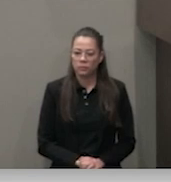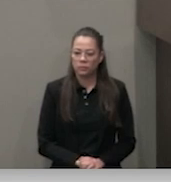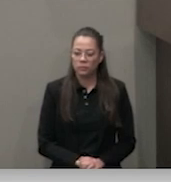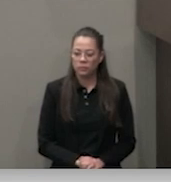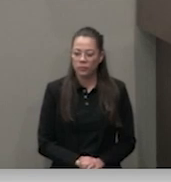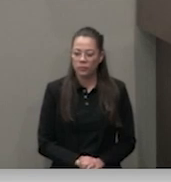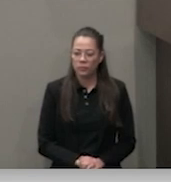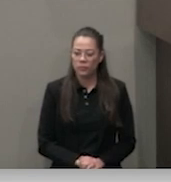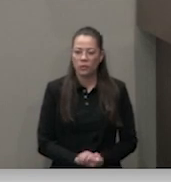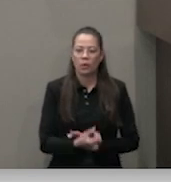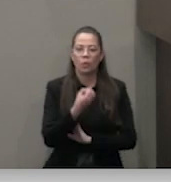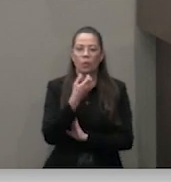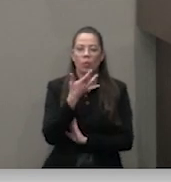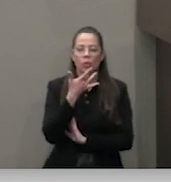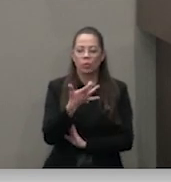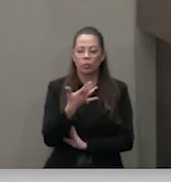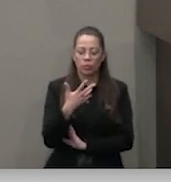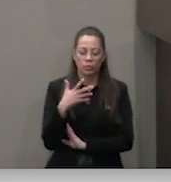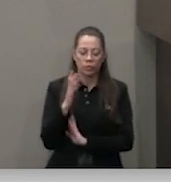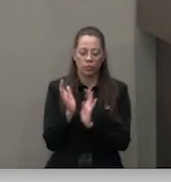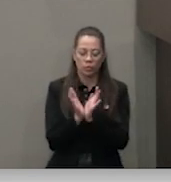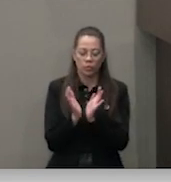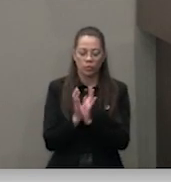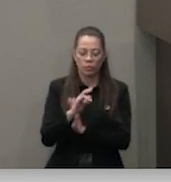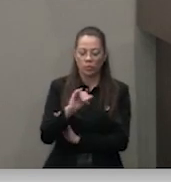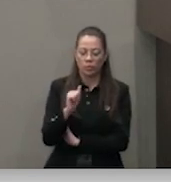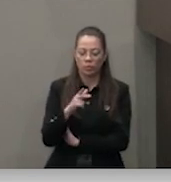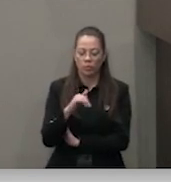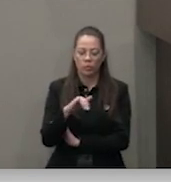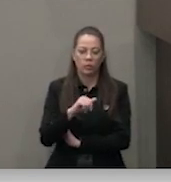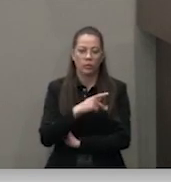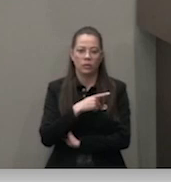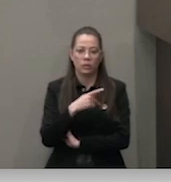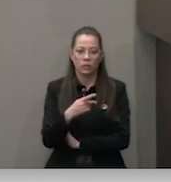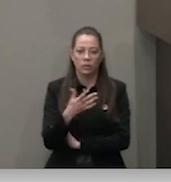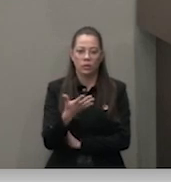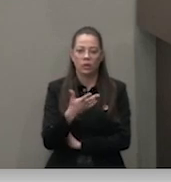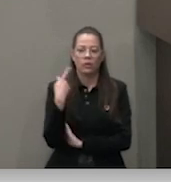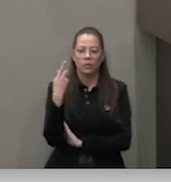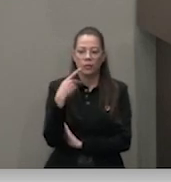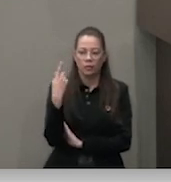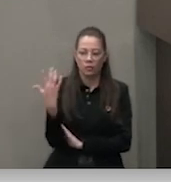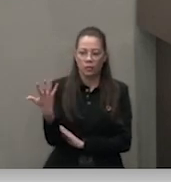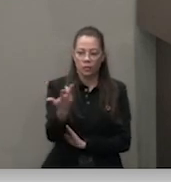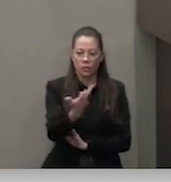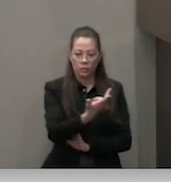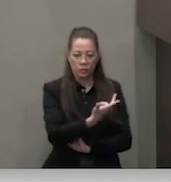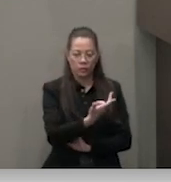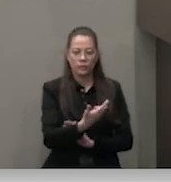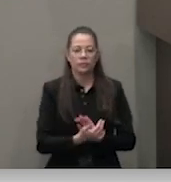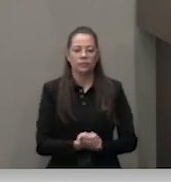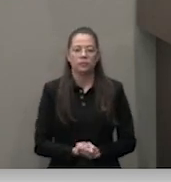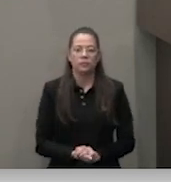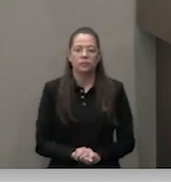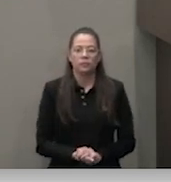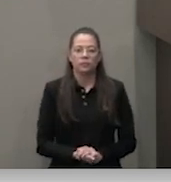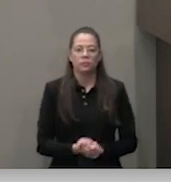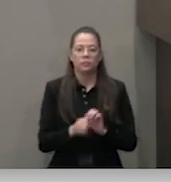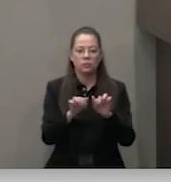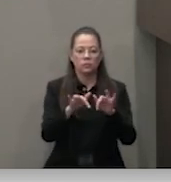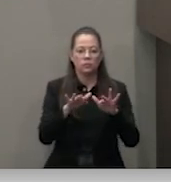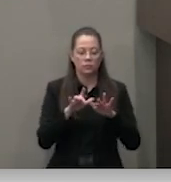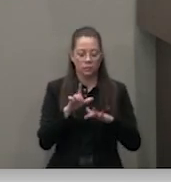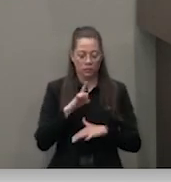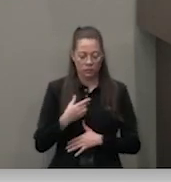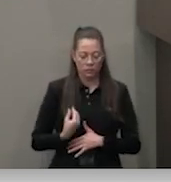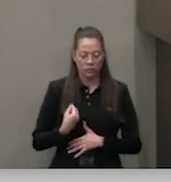checker boa tarde colega Janaína nosssa Presidente colegas vereadores comunidad aqui